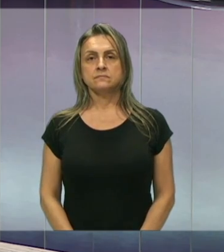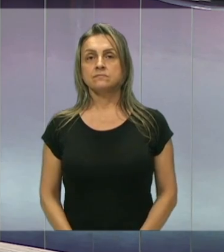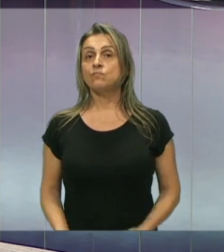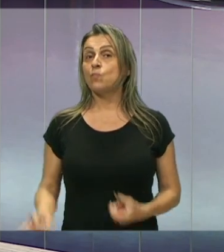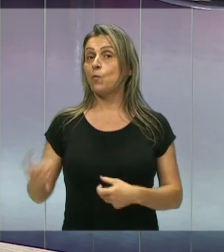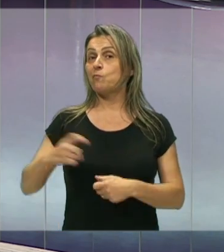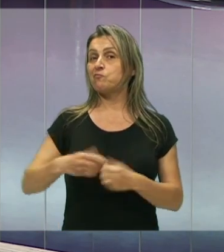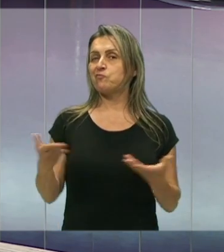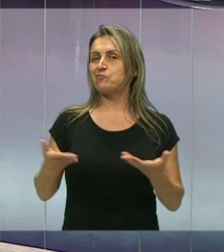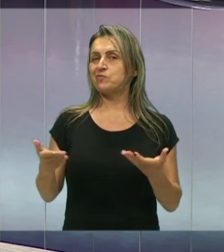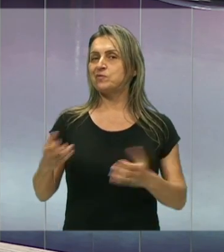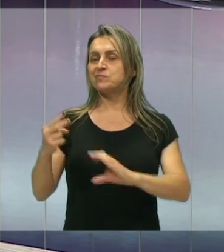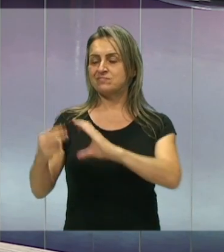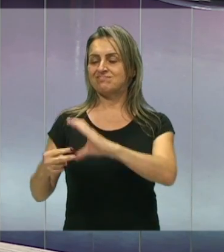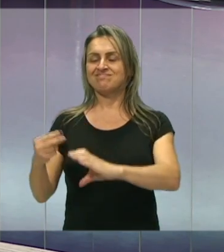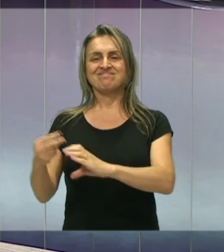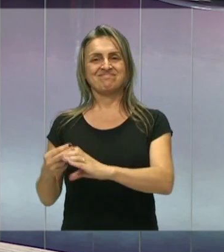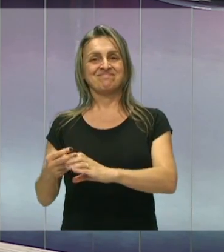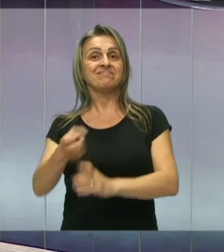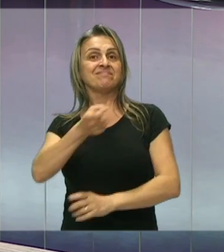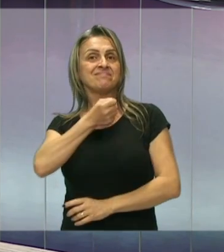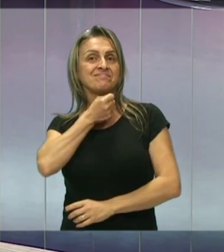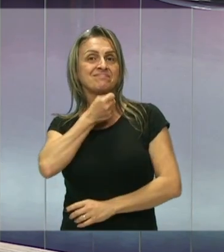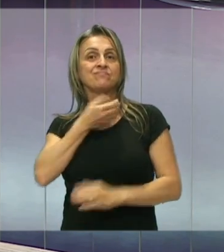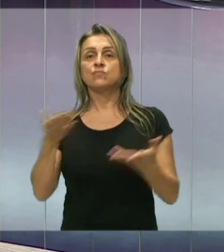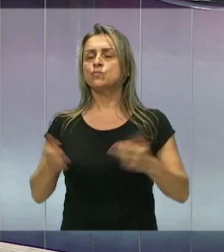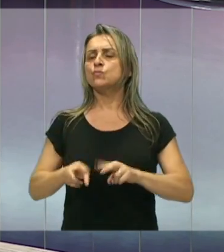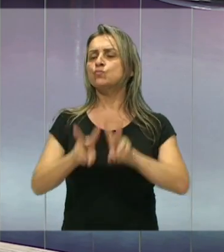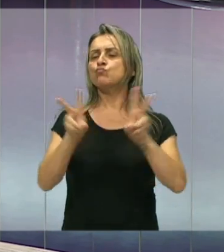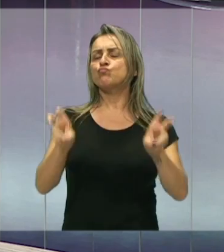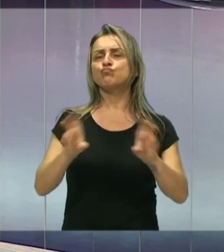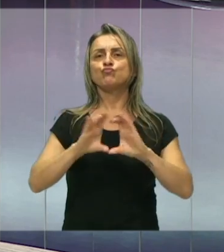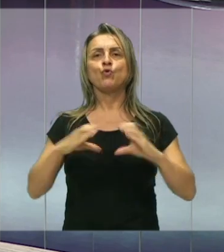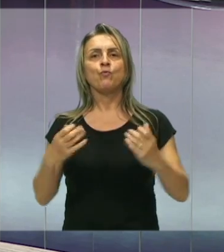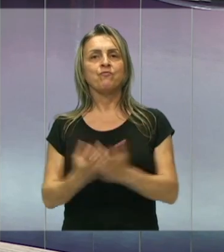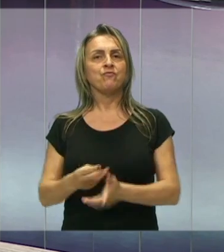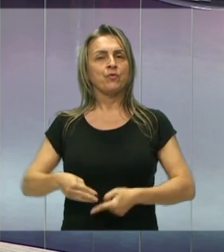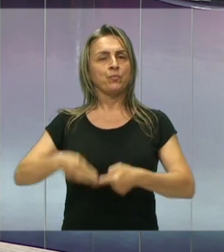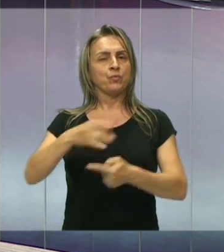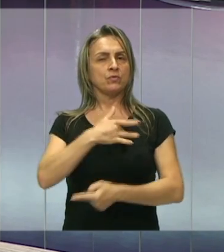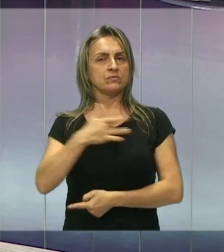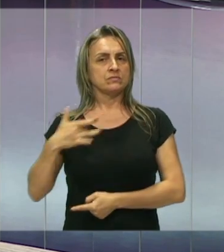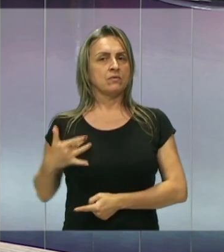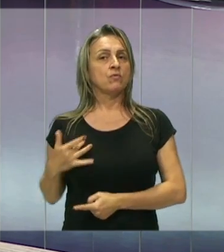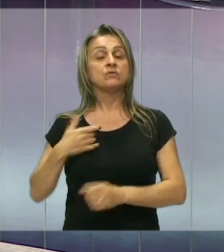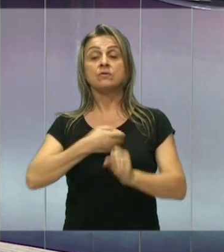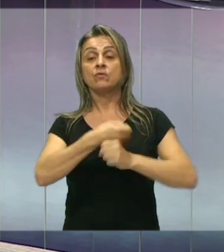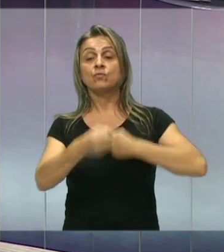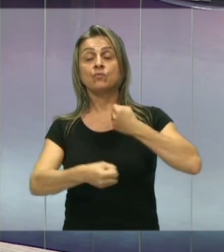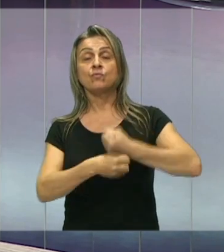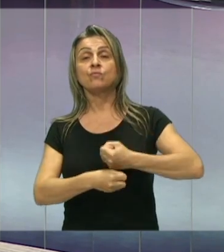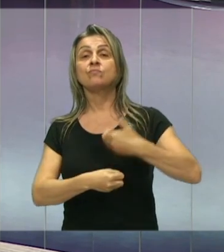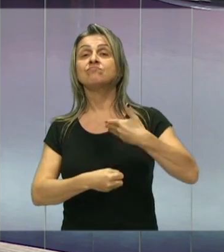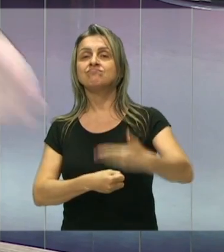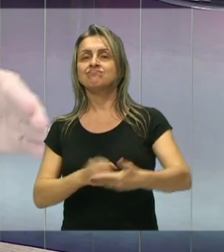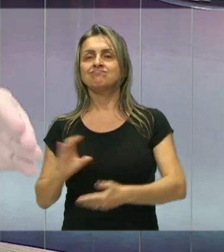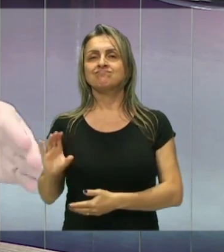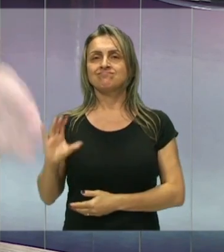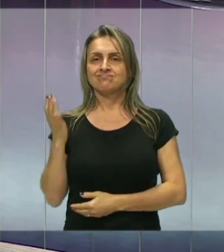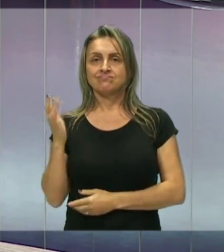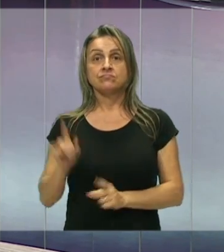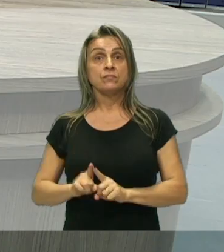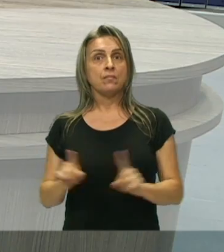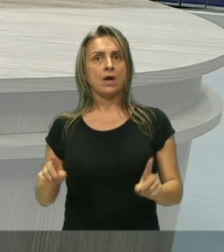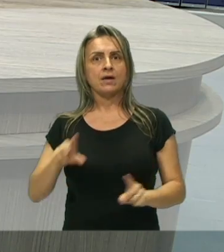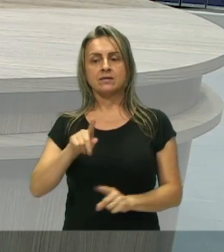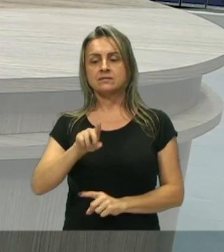Voltamos aqui no Câmara Aberta, que hoje fala sobre a Conferência Municipal de Saúde que acontece em 2023, porém, as